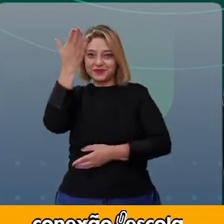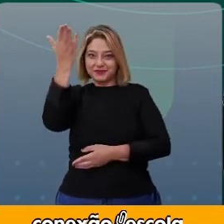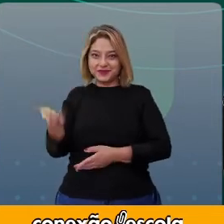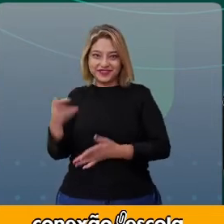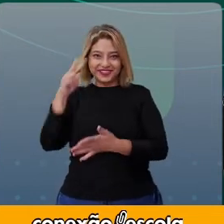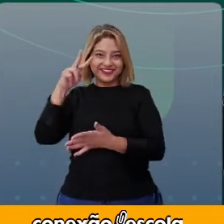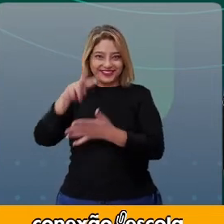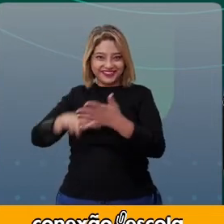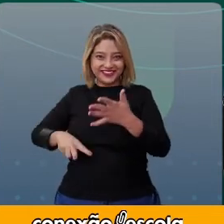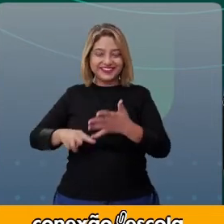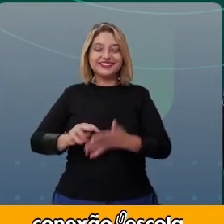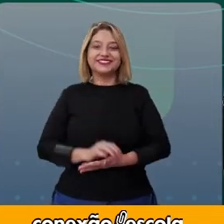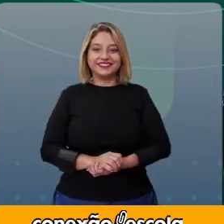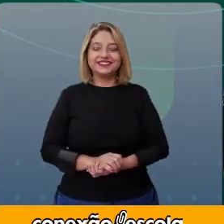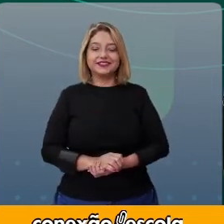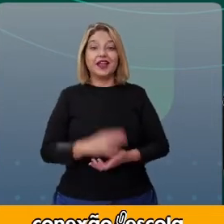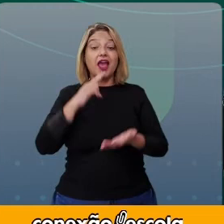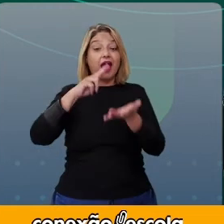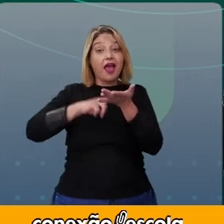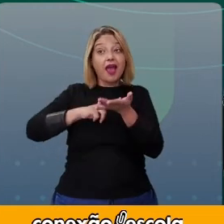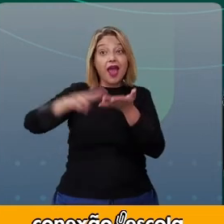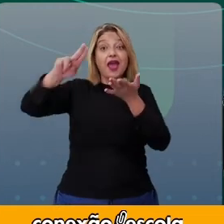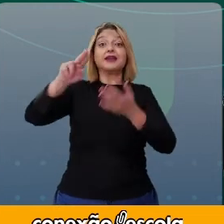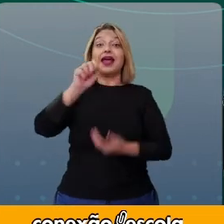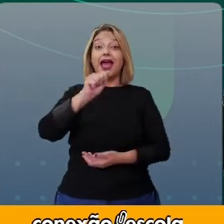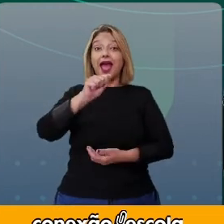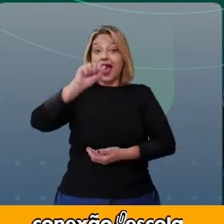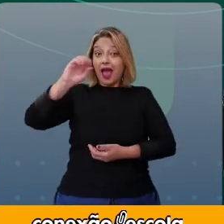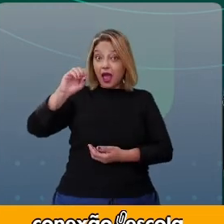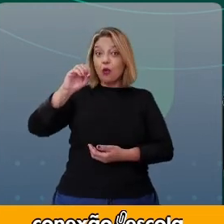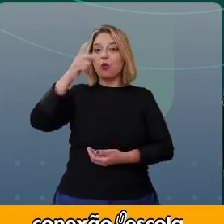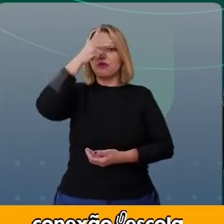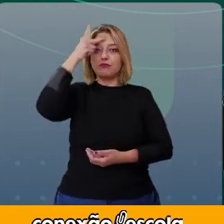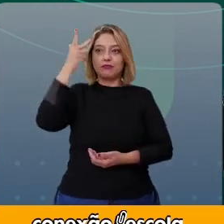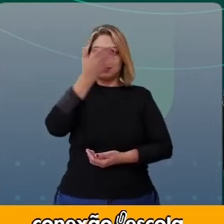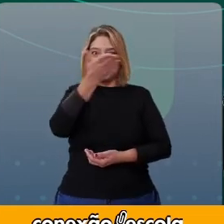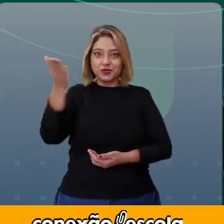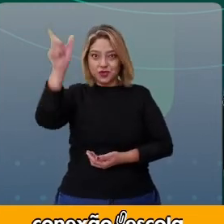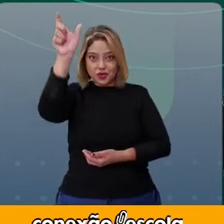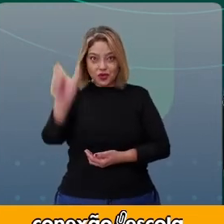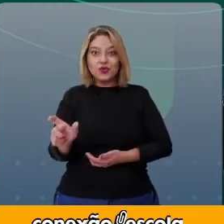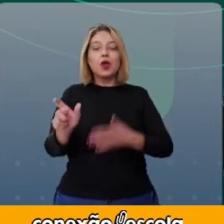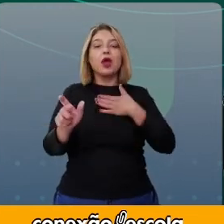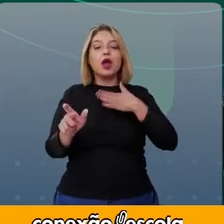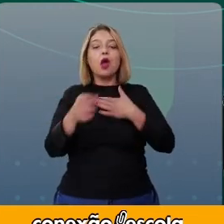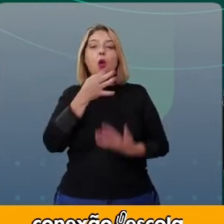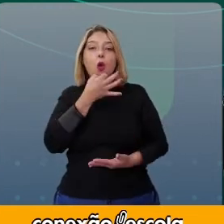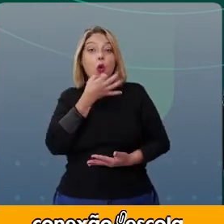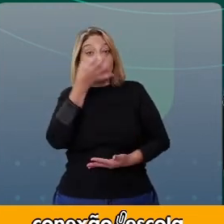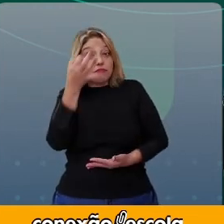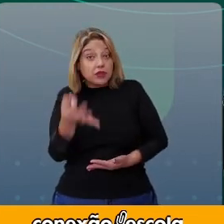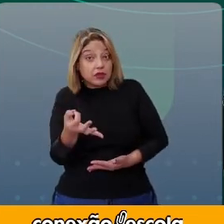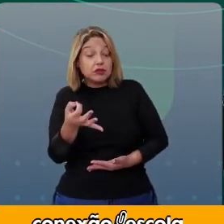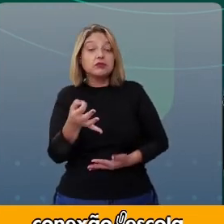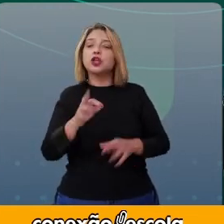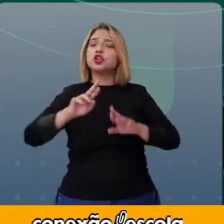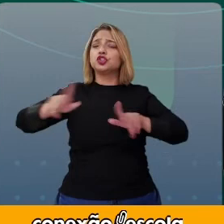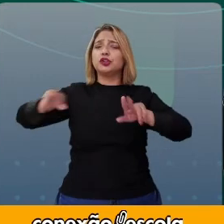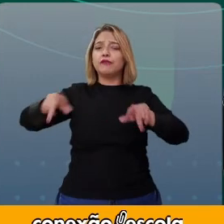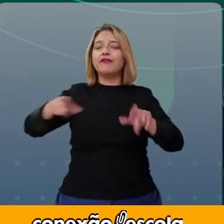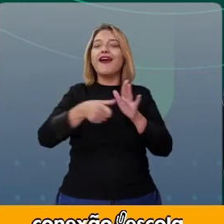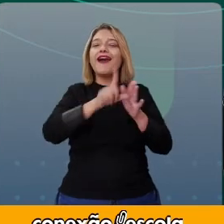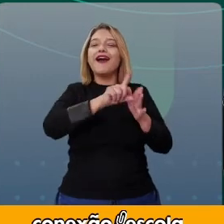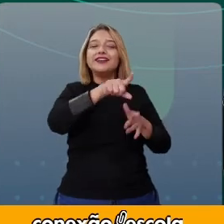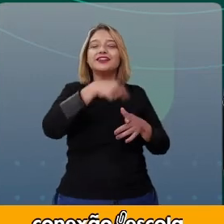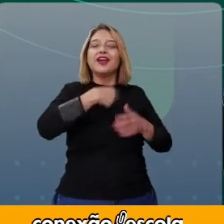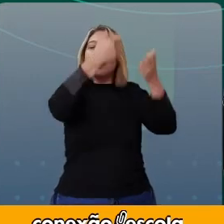leitor. Essa carta ao leitor, portanto, ela tem um cunho opinativo, diferente da notícia que nós lemos